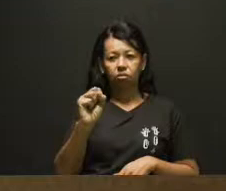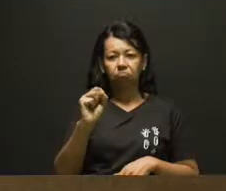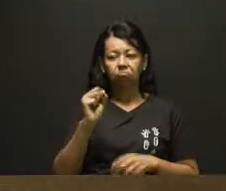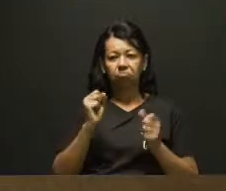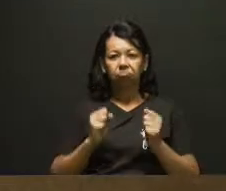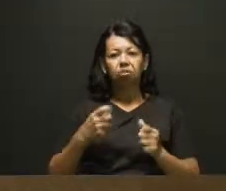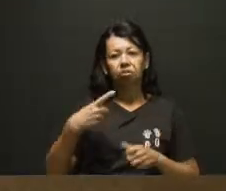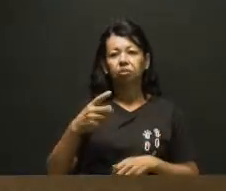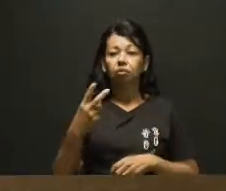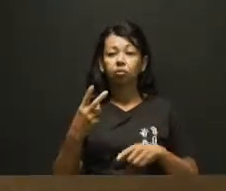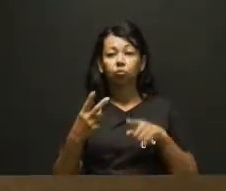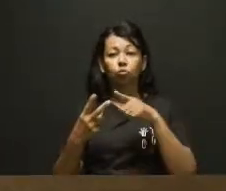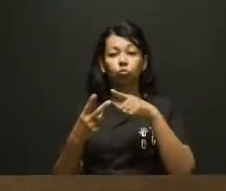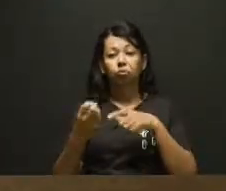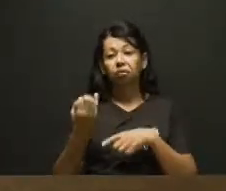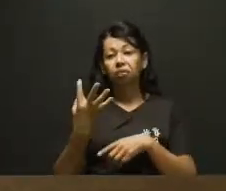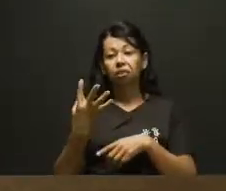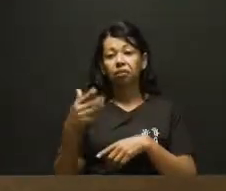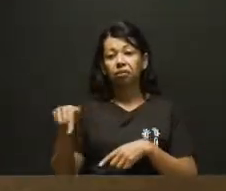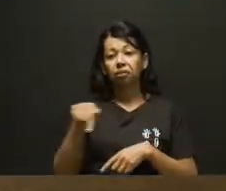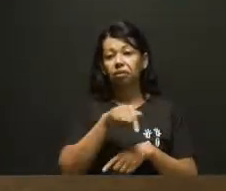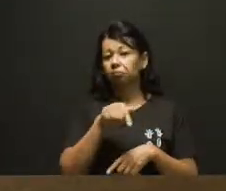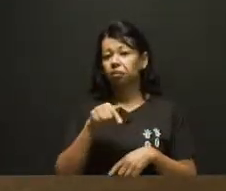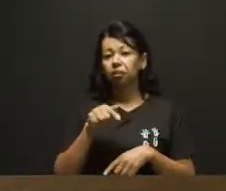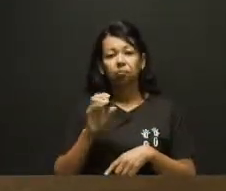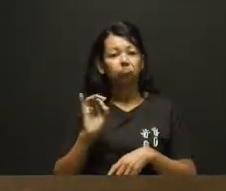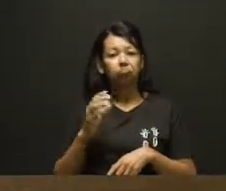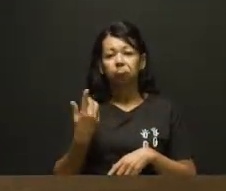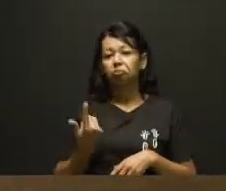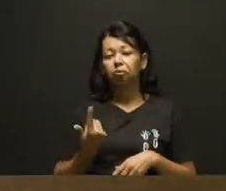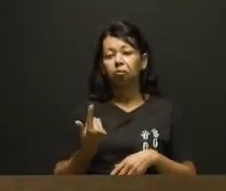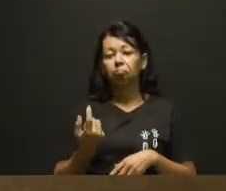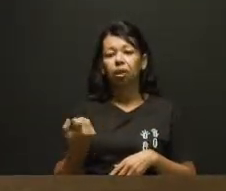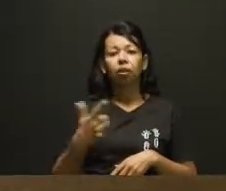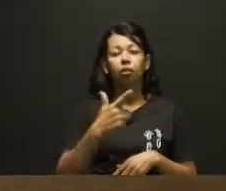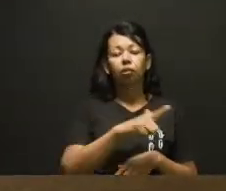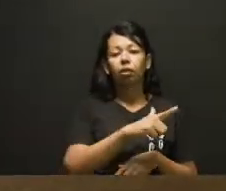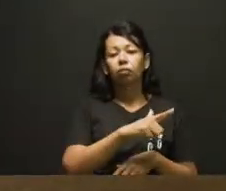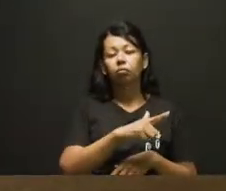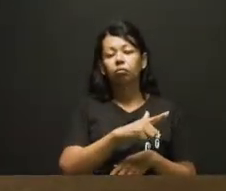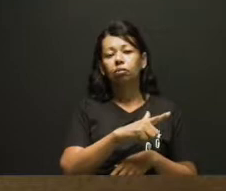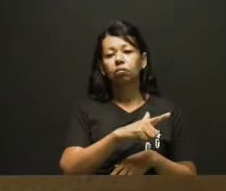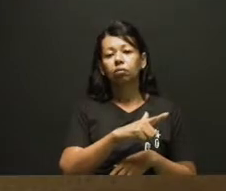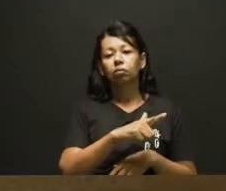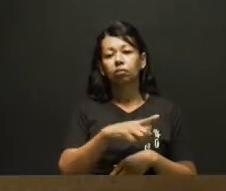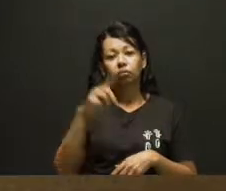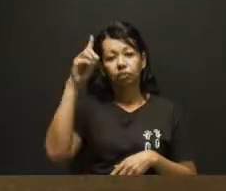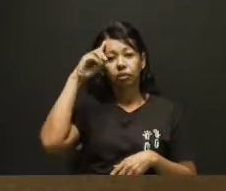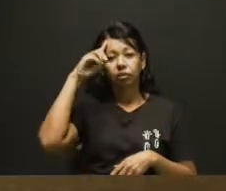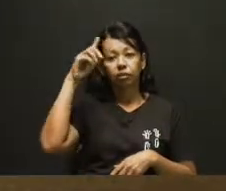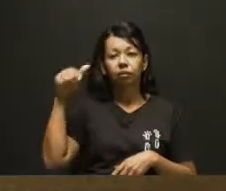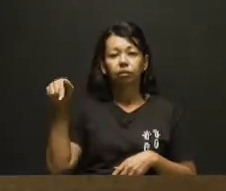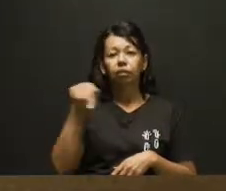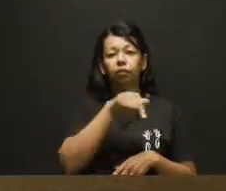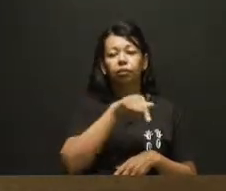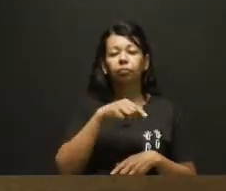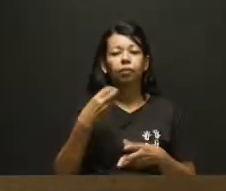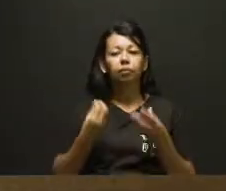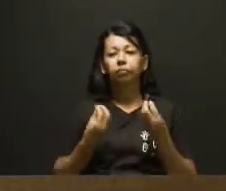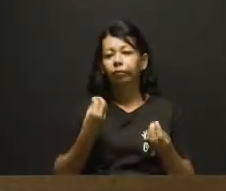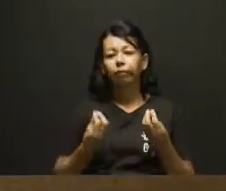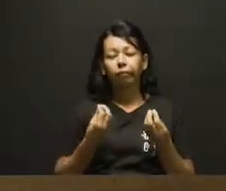é duas vezes na semana e as outras duas nas outras três dias da semana e deixa de ser